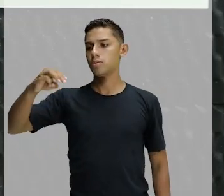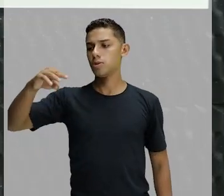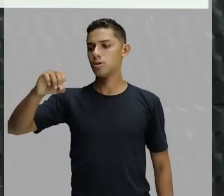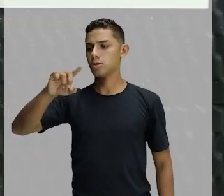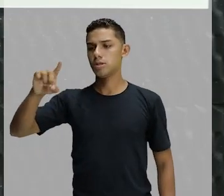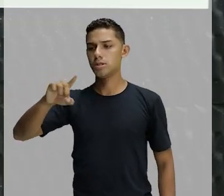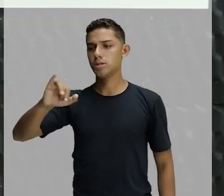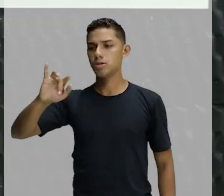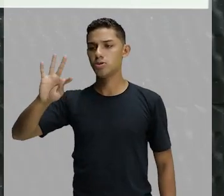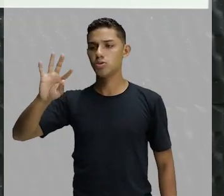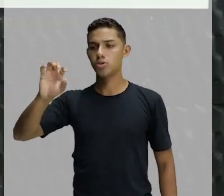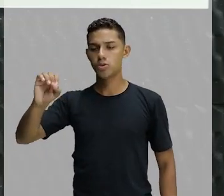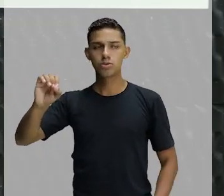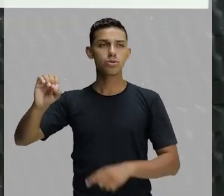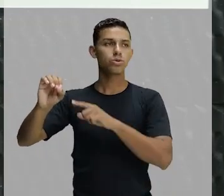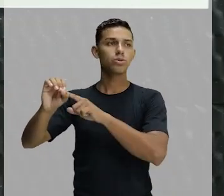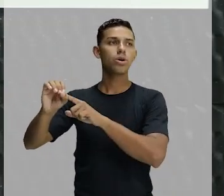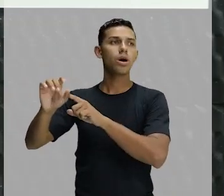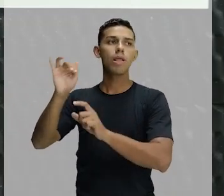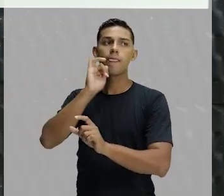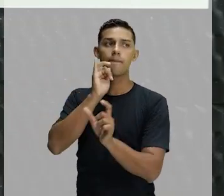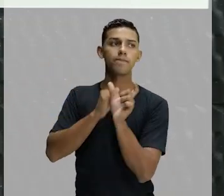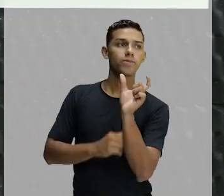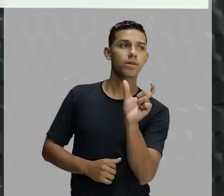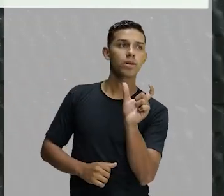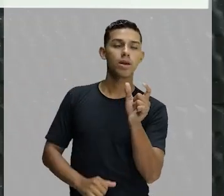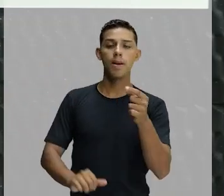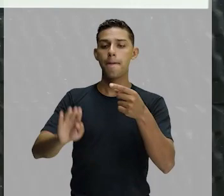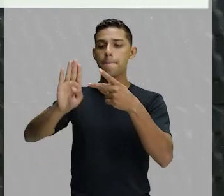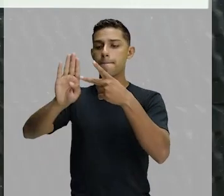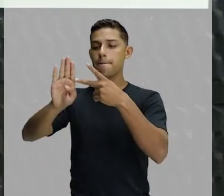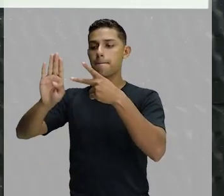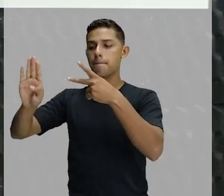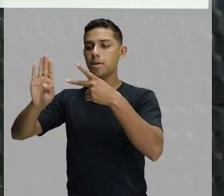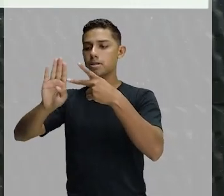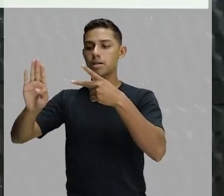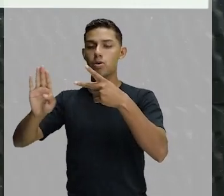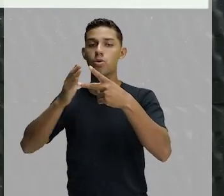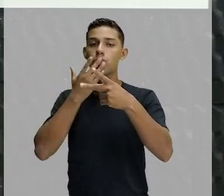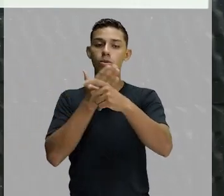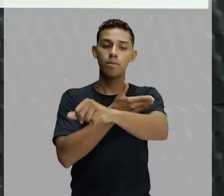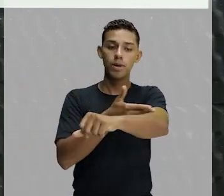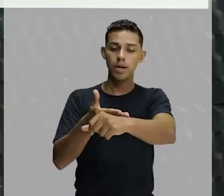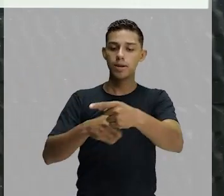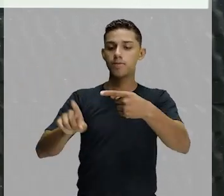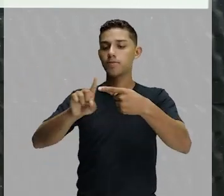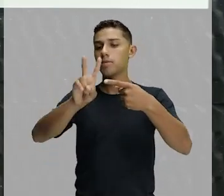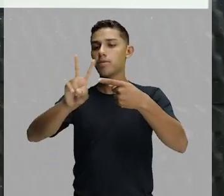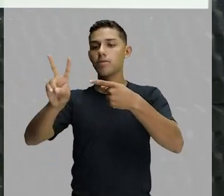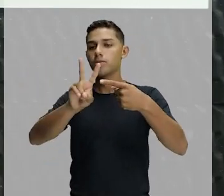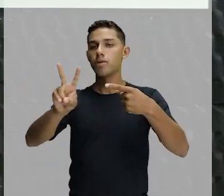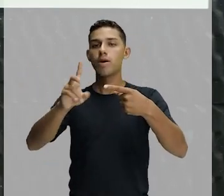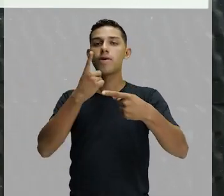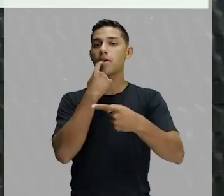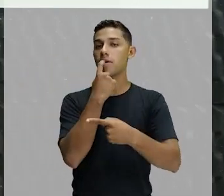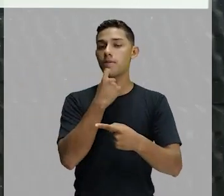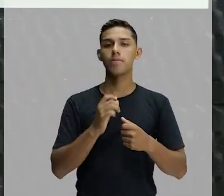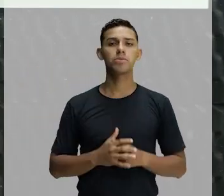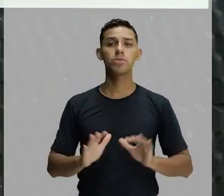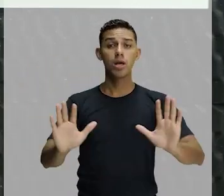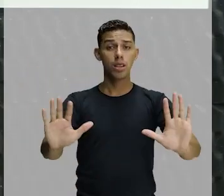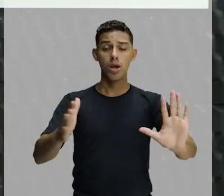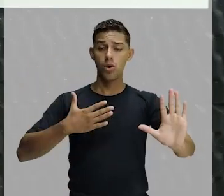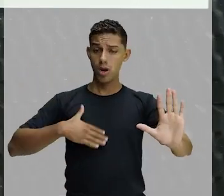indivíduos brancos terão o genótipo homozigoto para o alelo Bzão. Então, aqui a gente não está